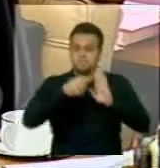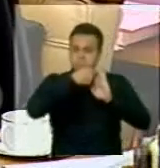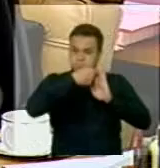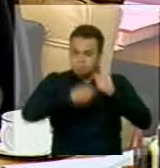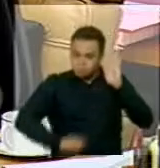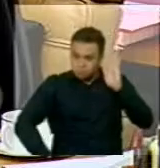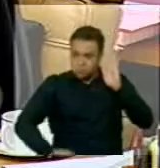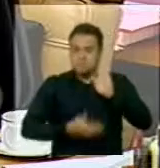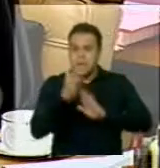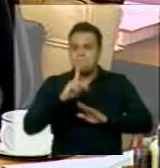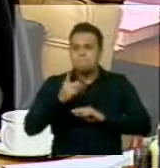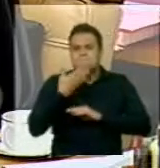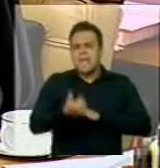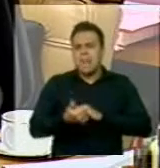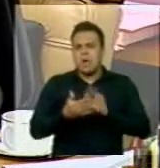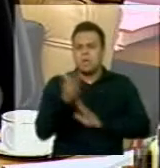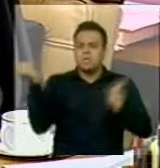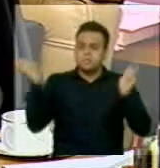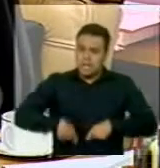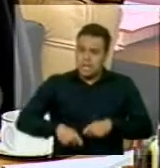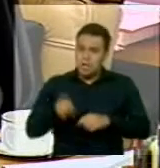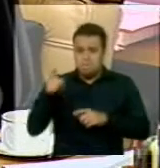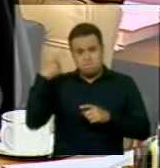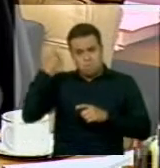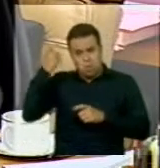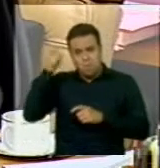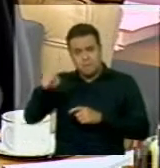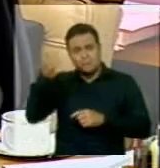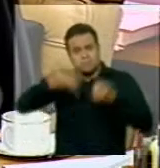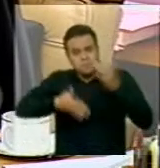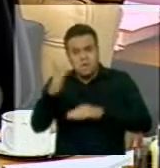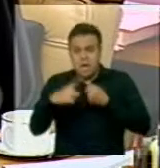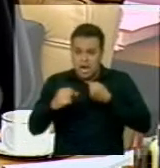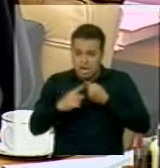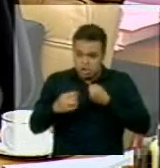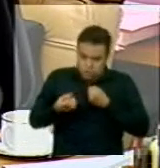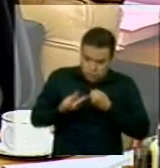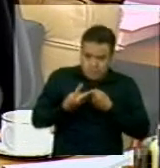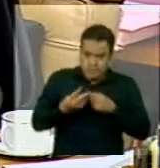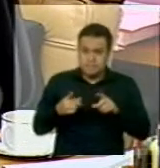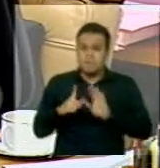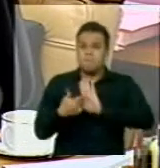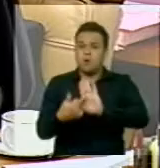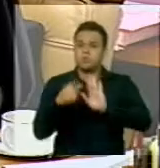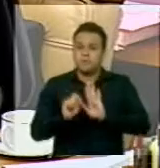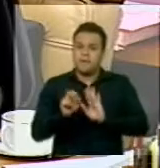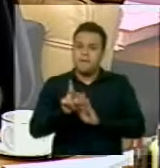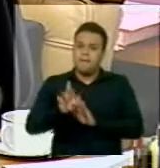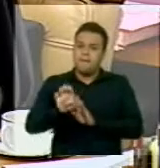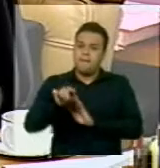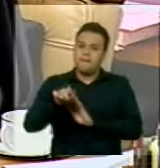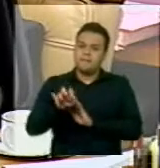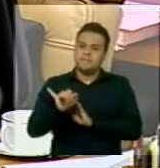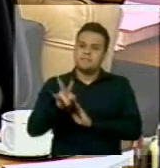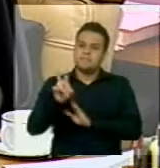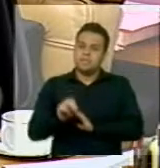o melhor juízo, agasalha a preocupação de Vossa Excelência. O artigo 13 diz: os requisitos para a regulação fundiária dos imóveis de